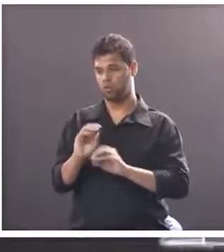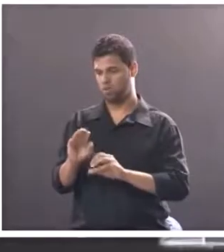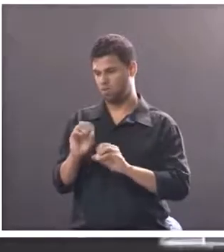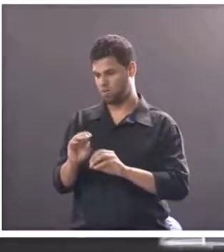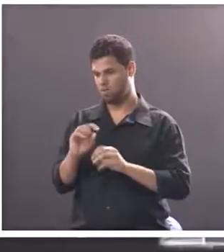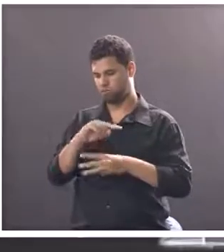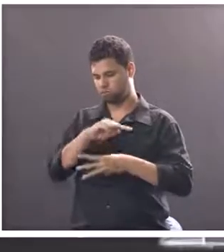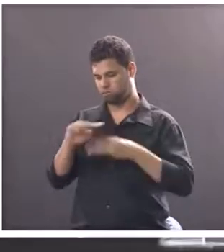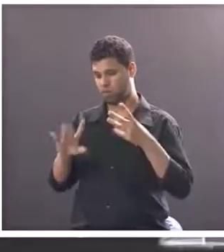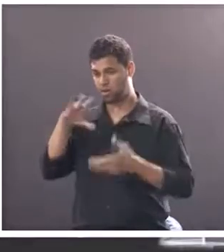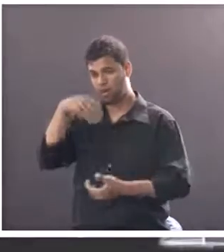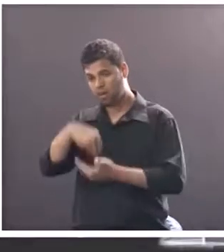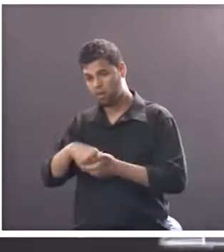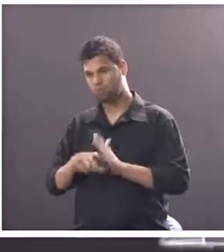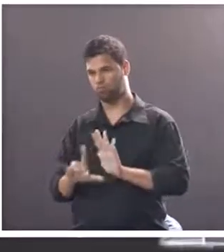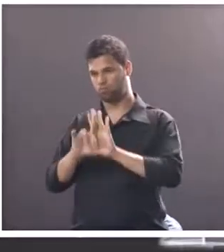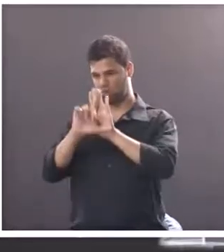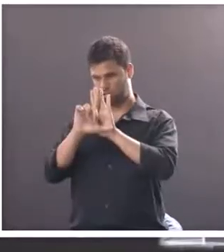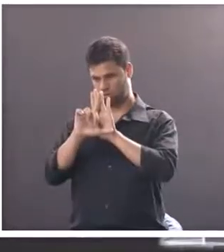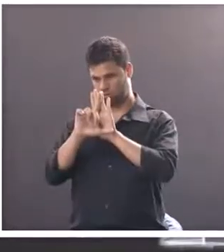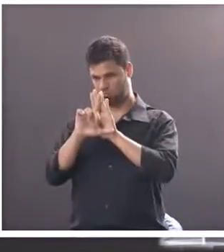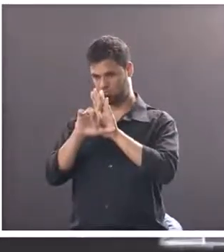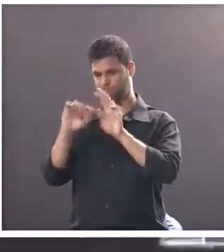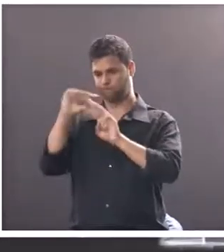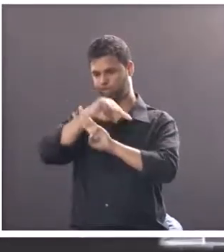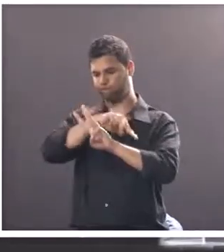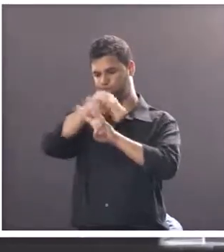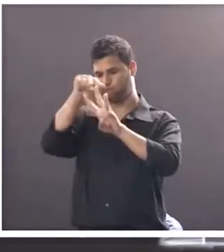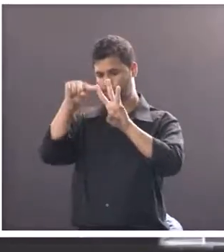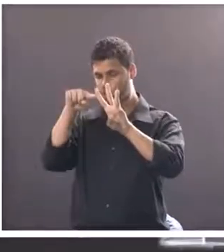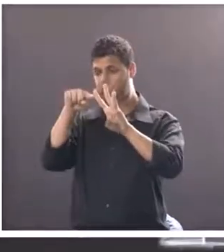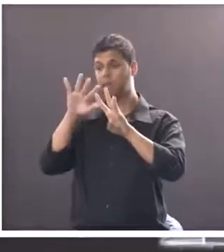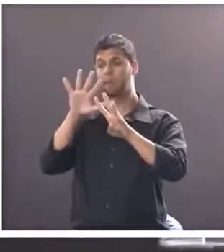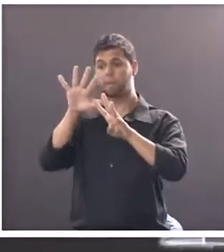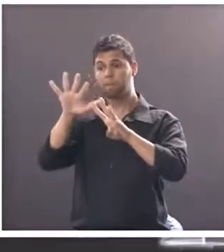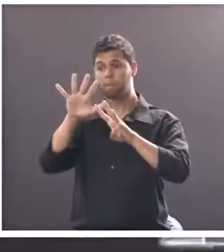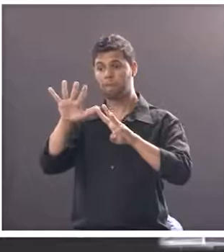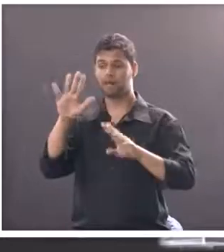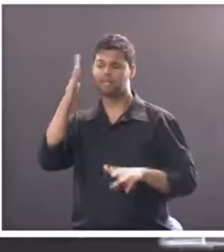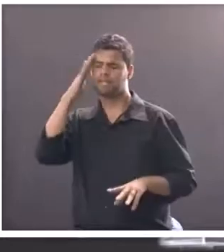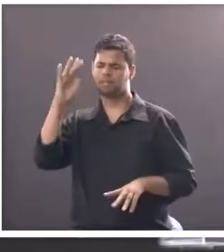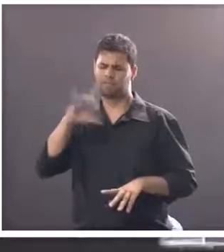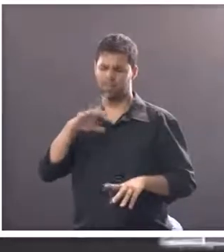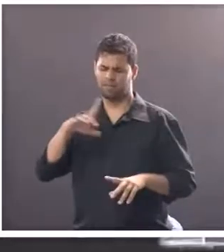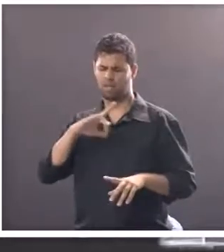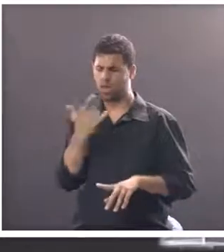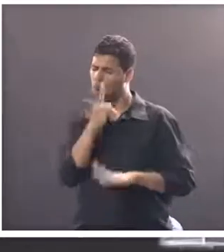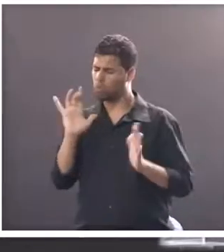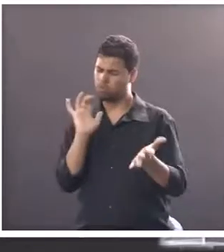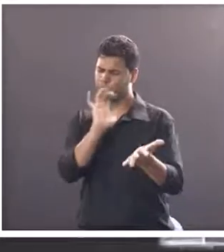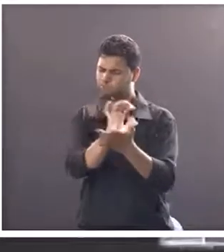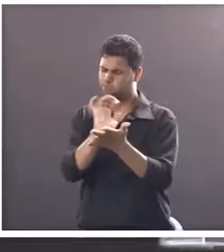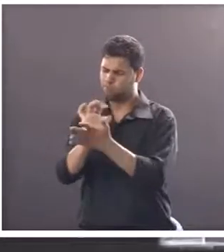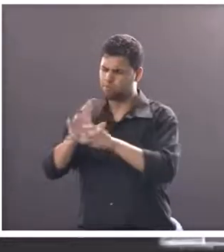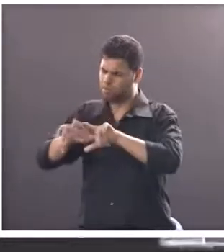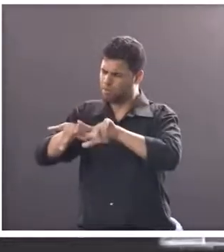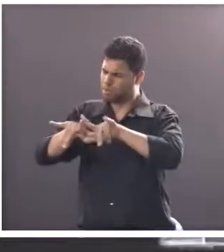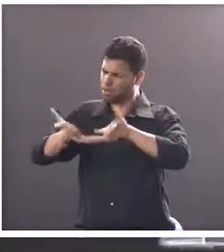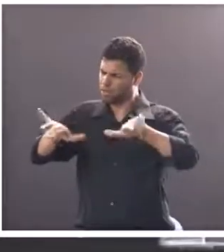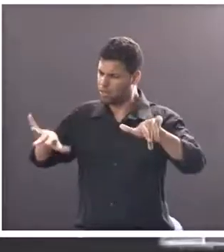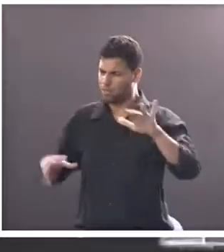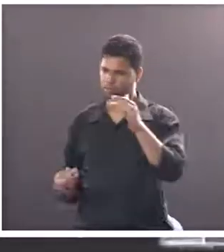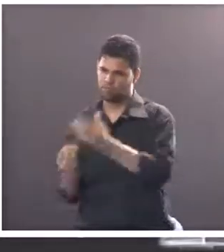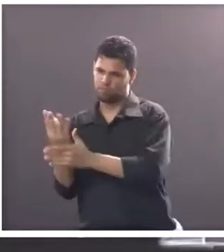o tradutor-intérprete educacional. A legislação só trata desses 3, mas nós temos várias outras categorias que têm